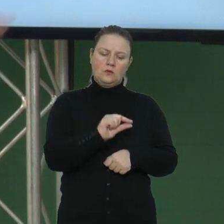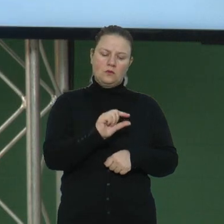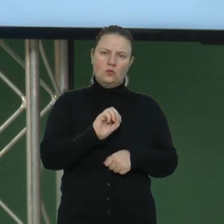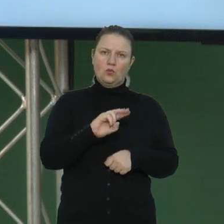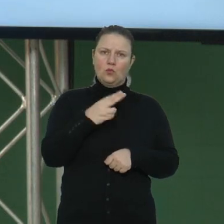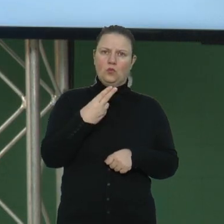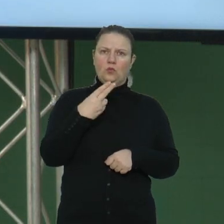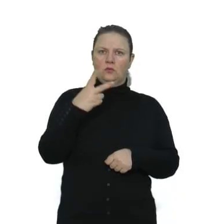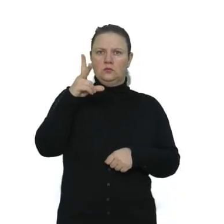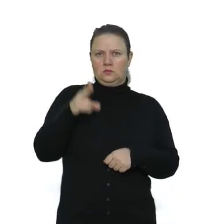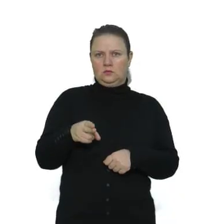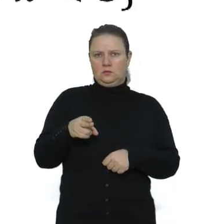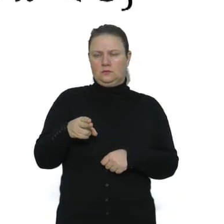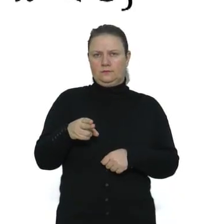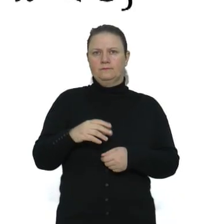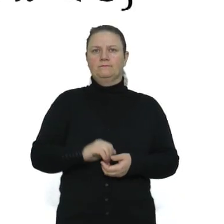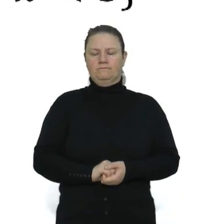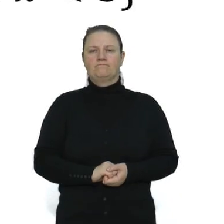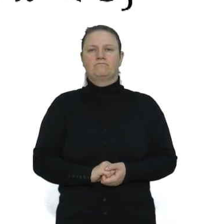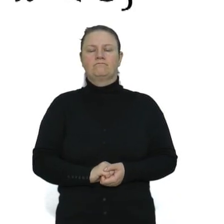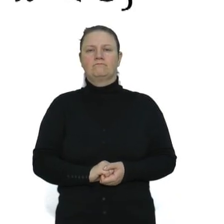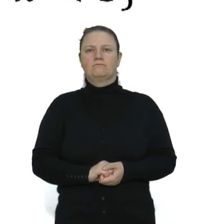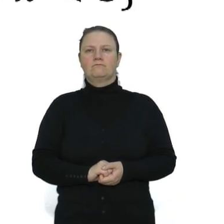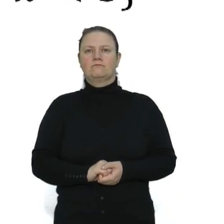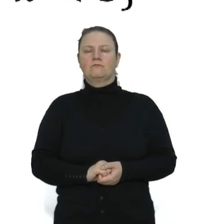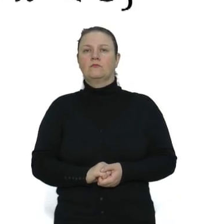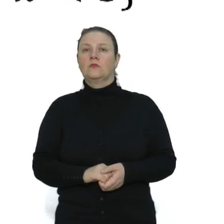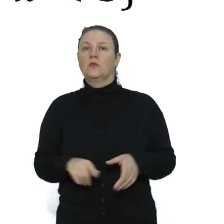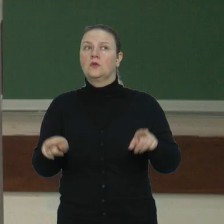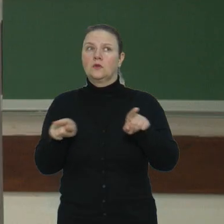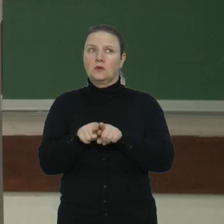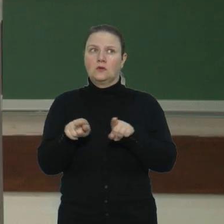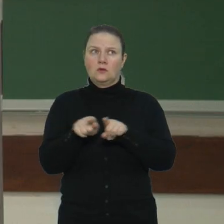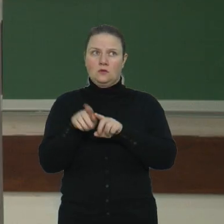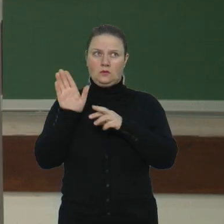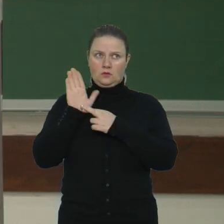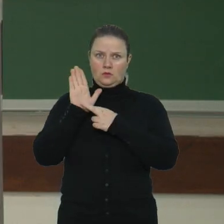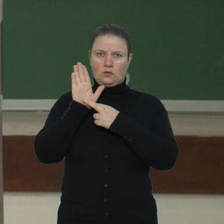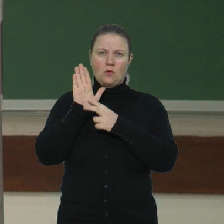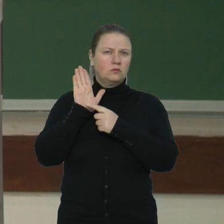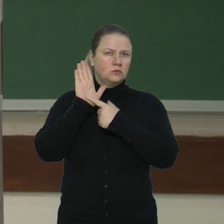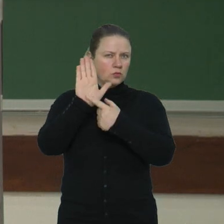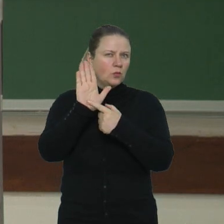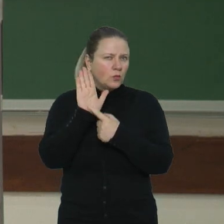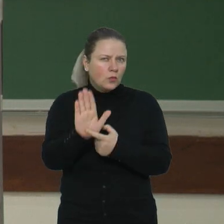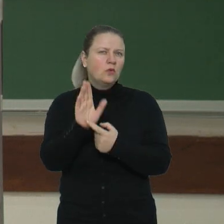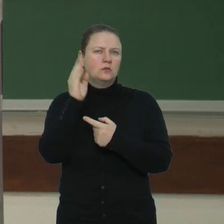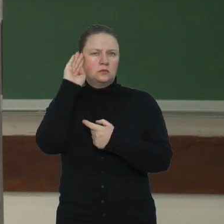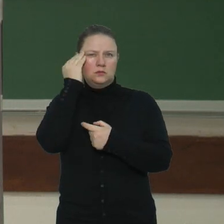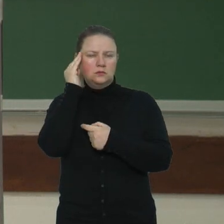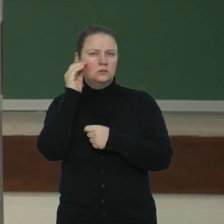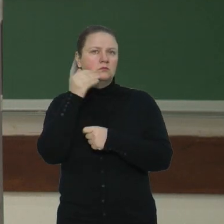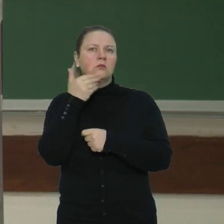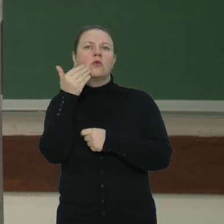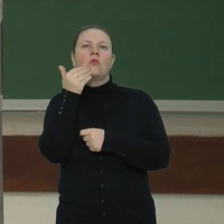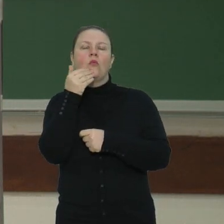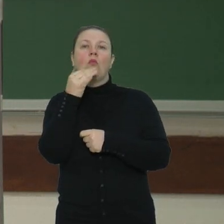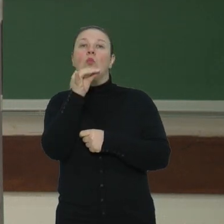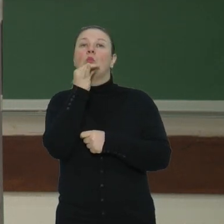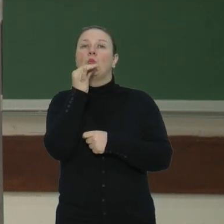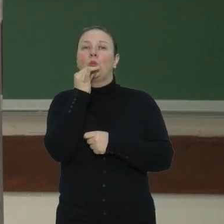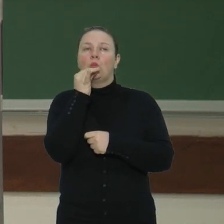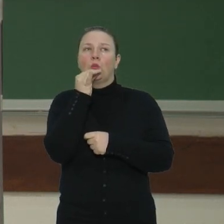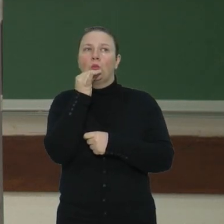do que o positivo, ok? Também eu trouxe para vocês, para entender um pouquinho mais as propriedades, um exemplo,